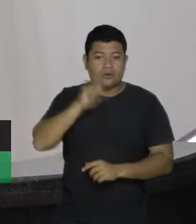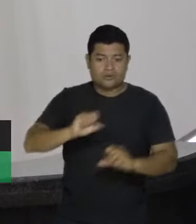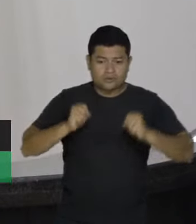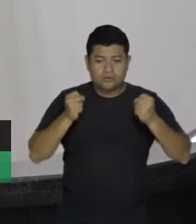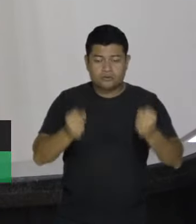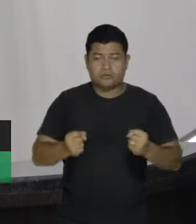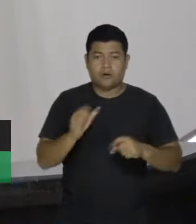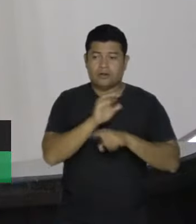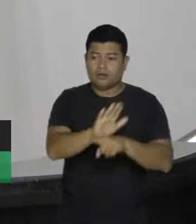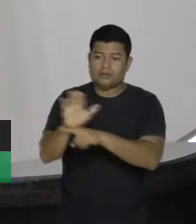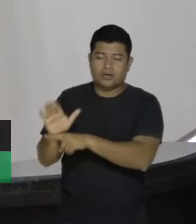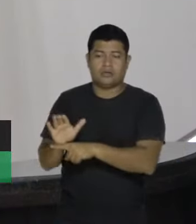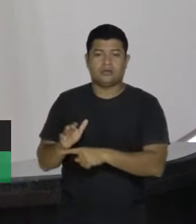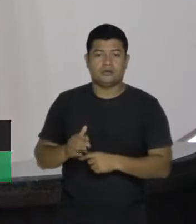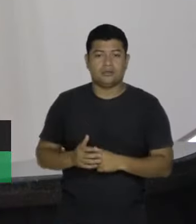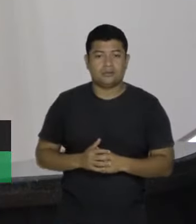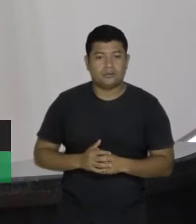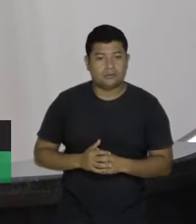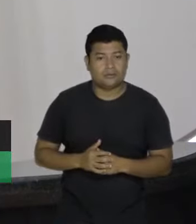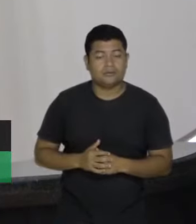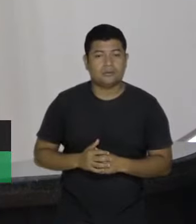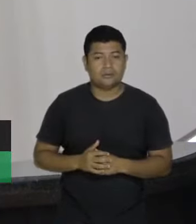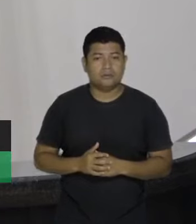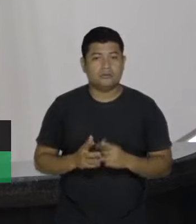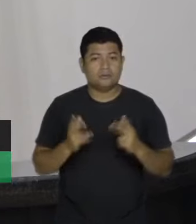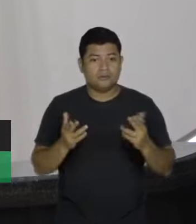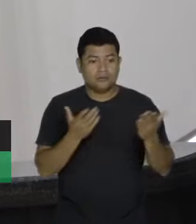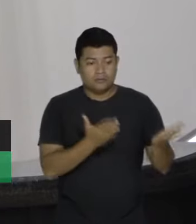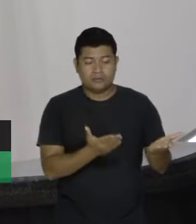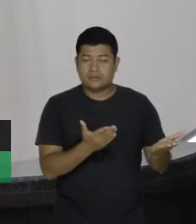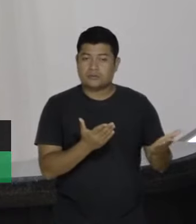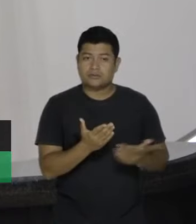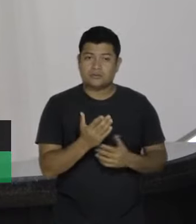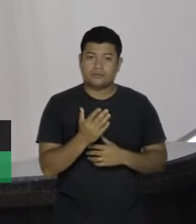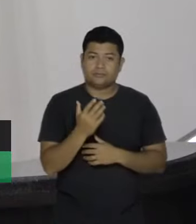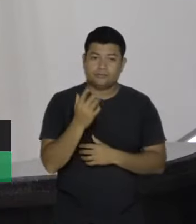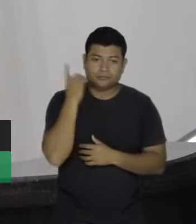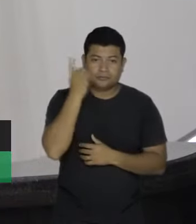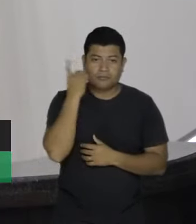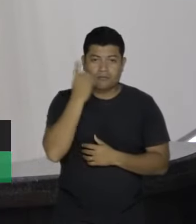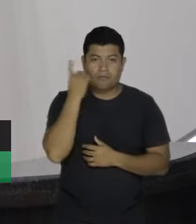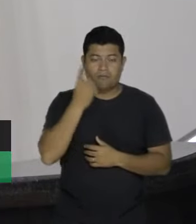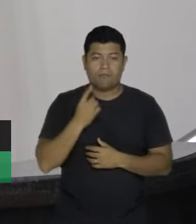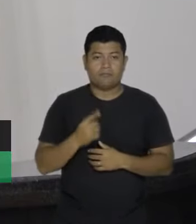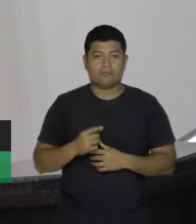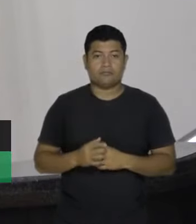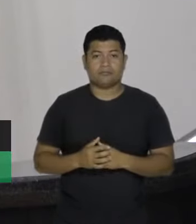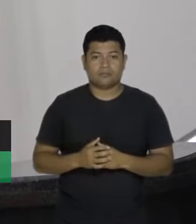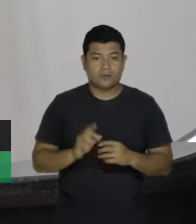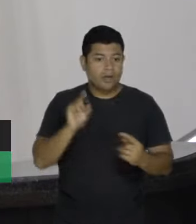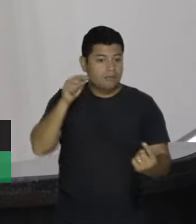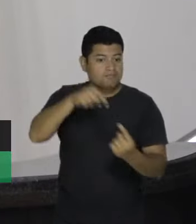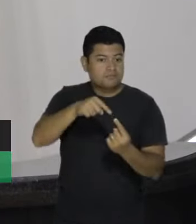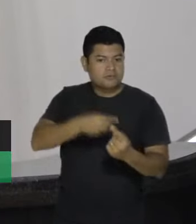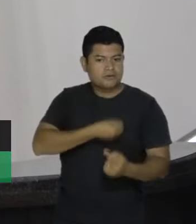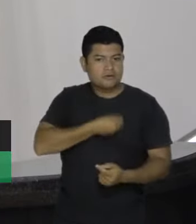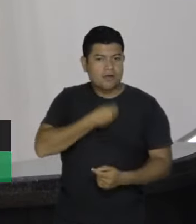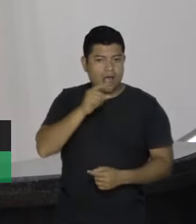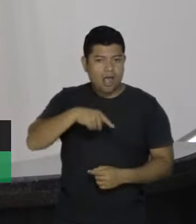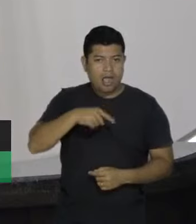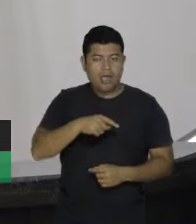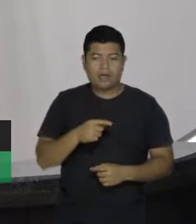deputado Sérgio Mota. Assim como o senhor, que, não pela graça apenas da sua missão de vida, que é de servir